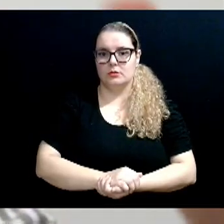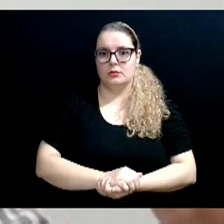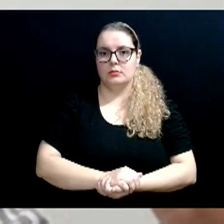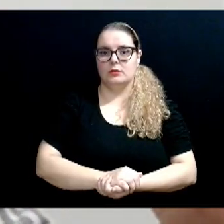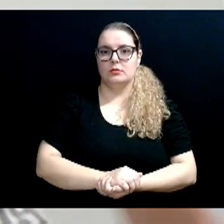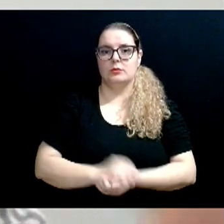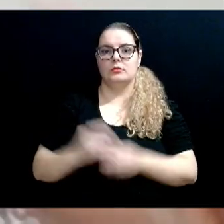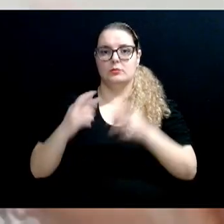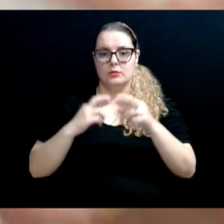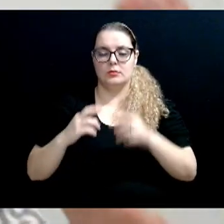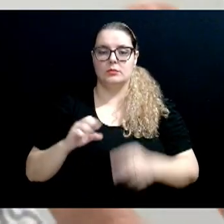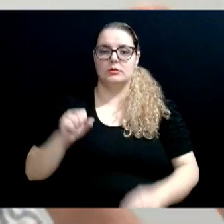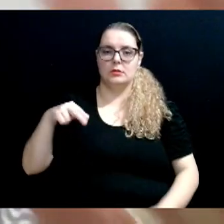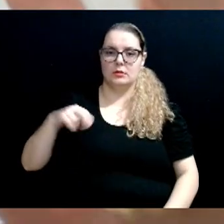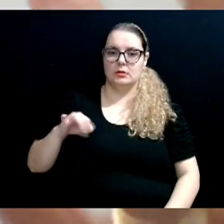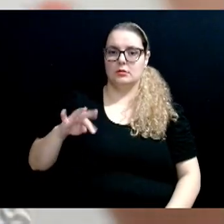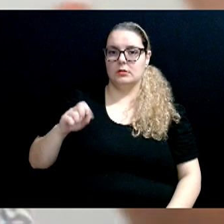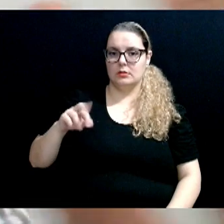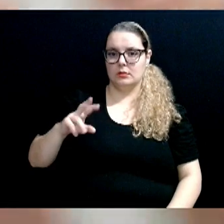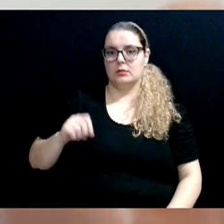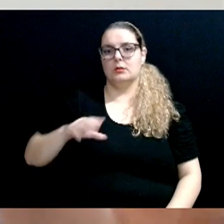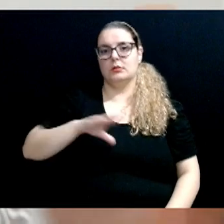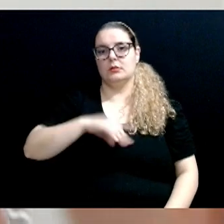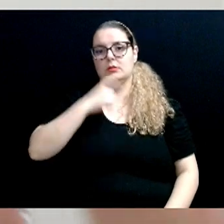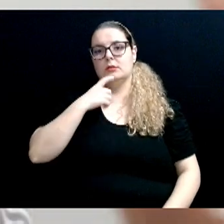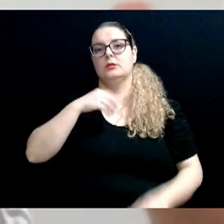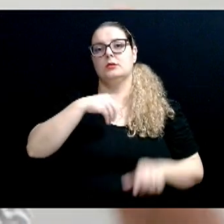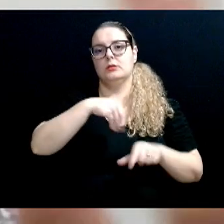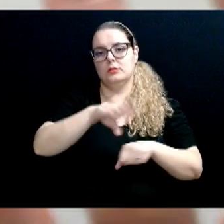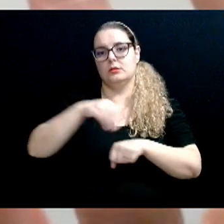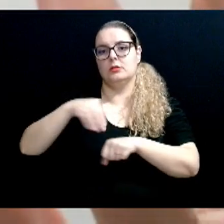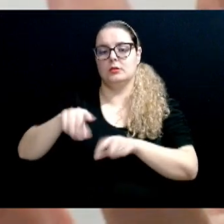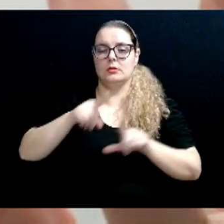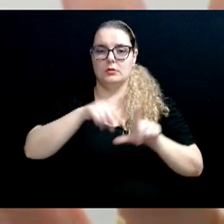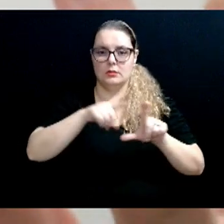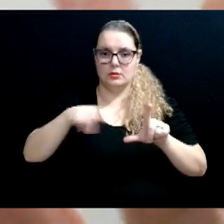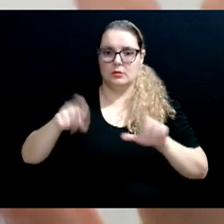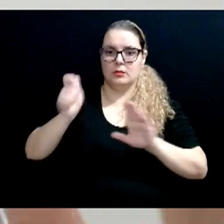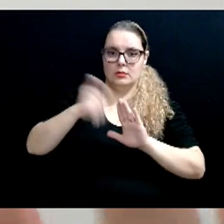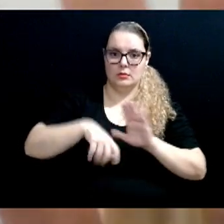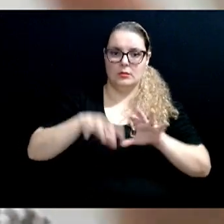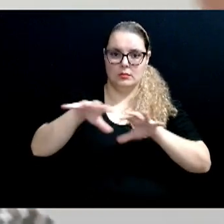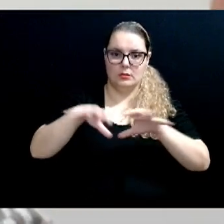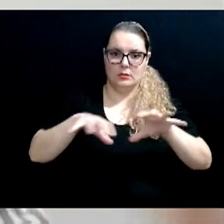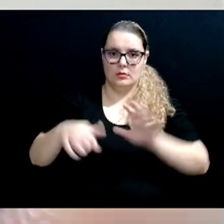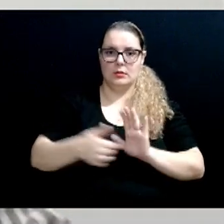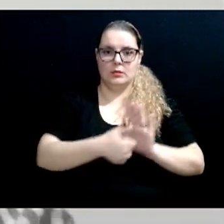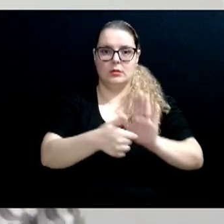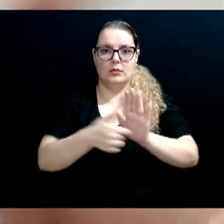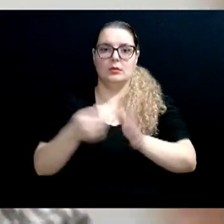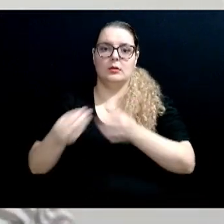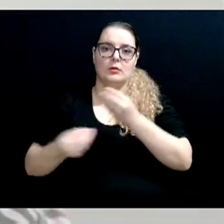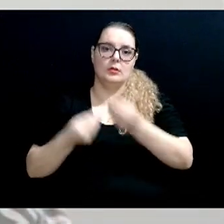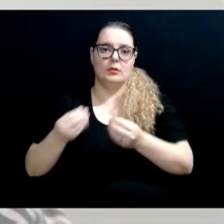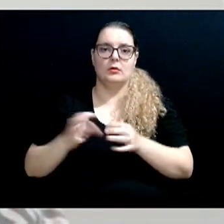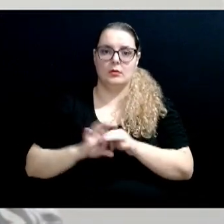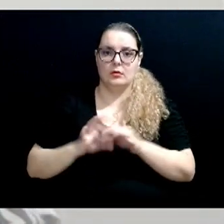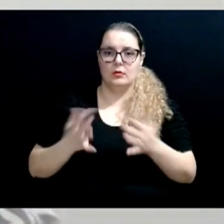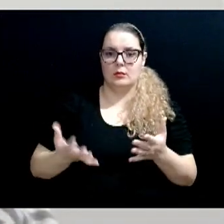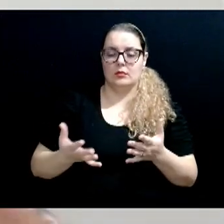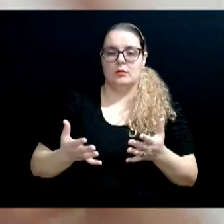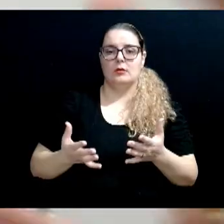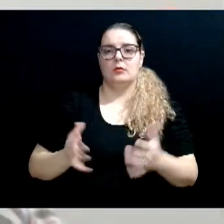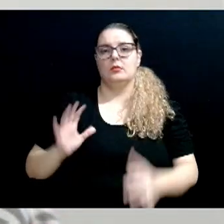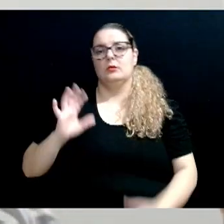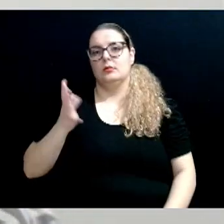eles também têm indicadores e registros que vão mapeando e vão mostrando como é que está essa distribuição de doenças de todos os sentidos,